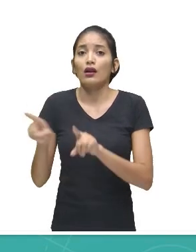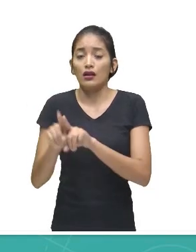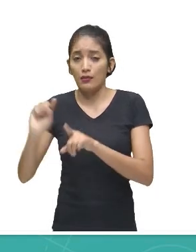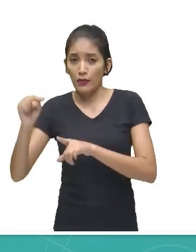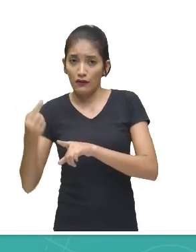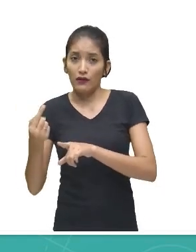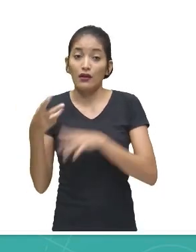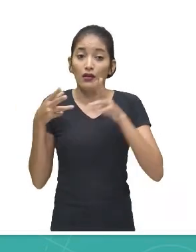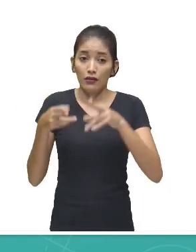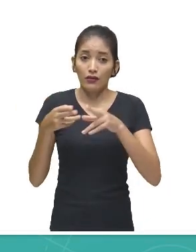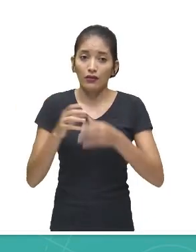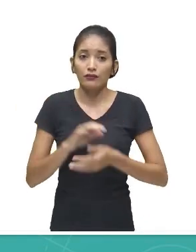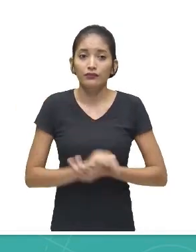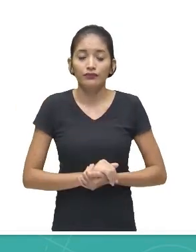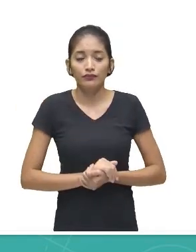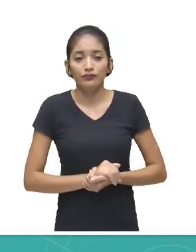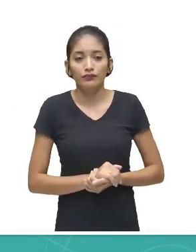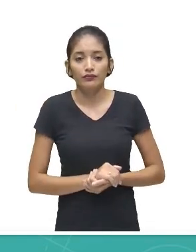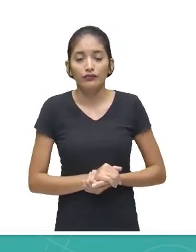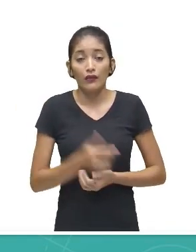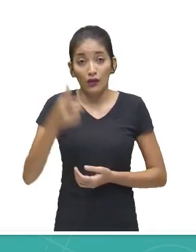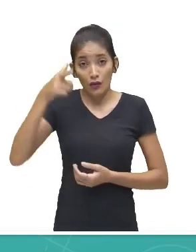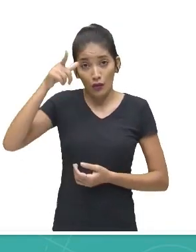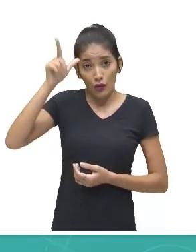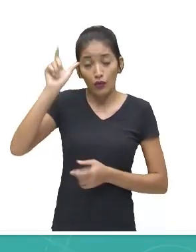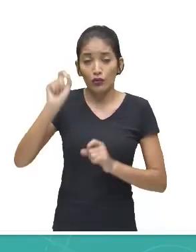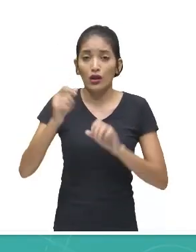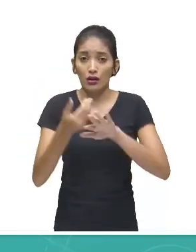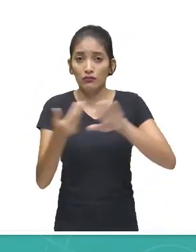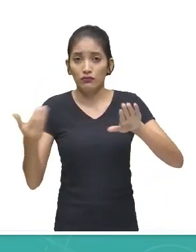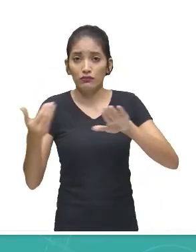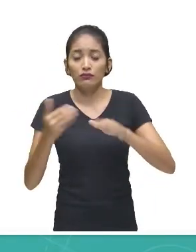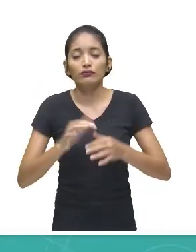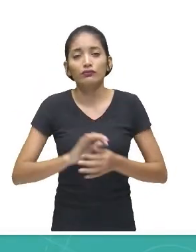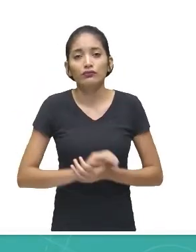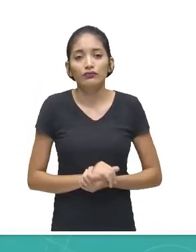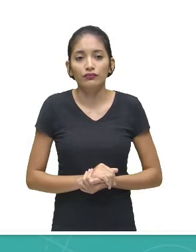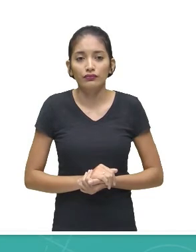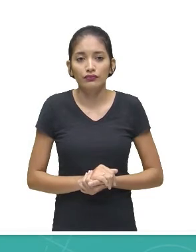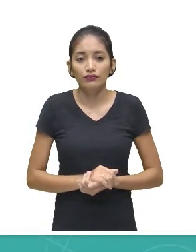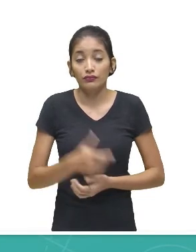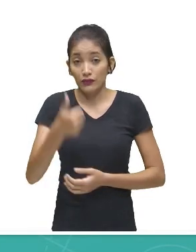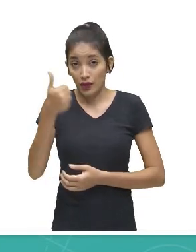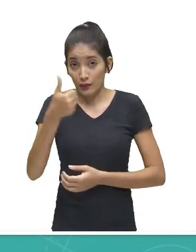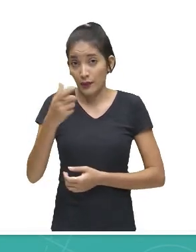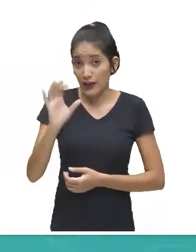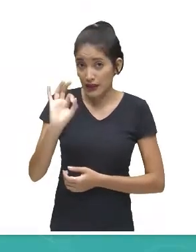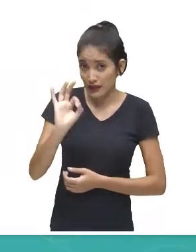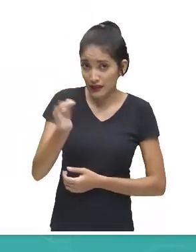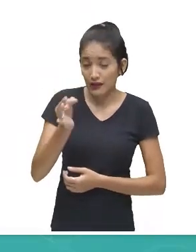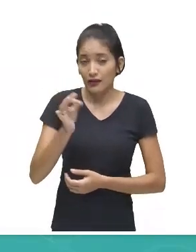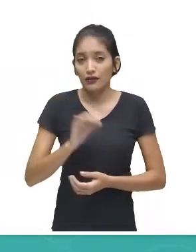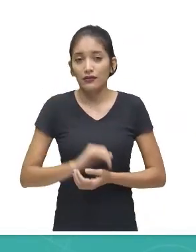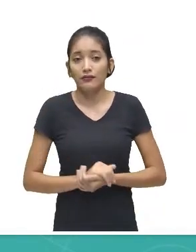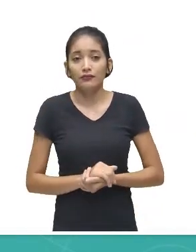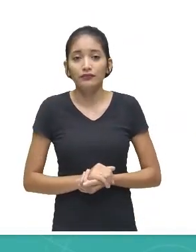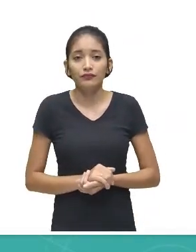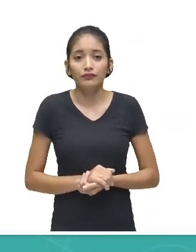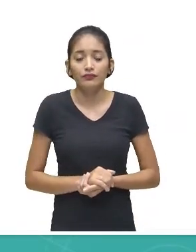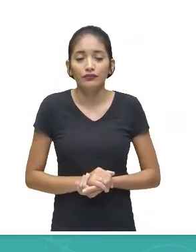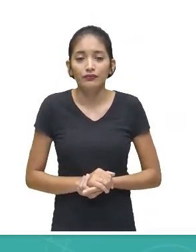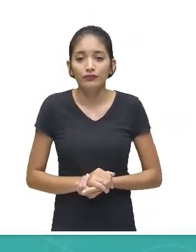tempo. Ontem, né? Ela separou aí. Bom, a primeira tá correta, tá?